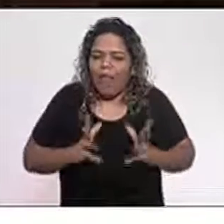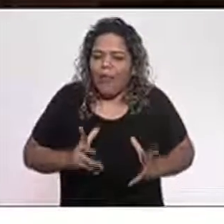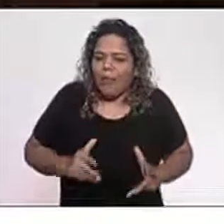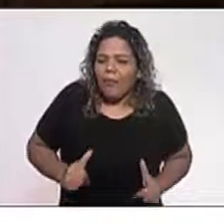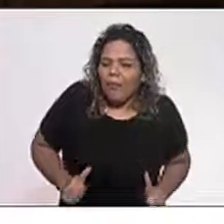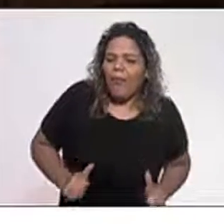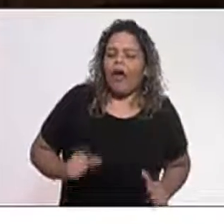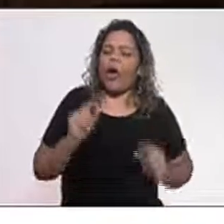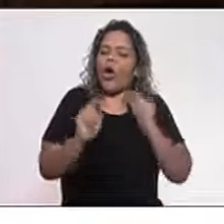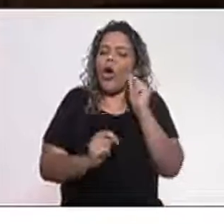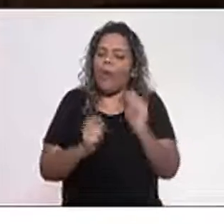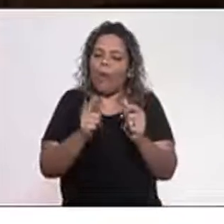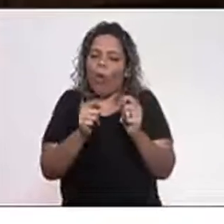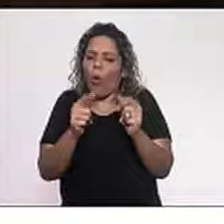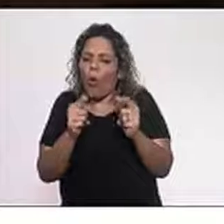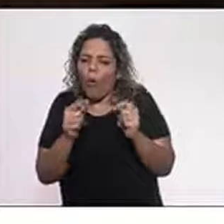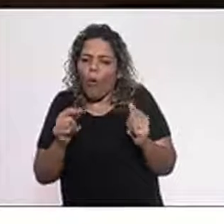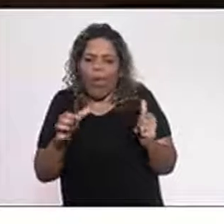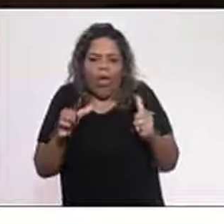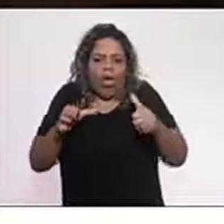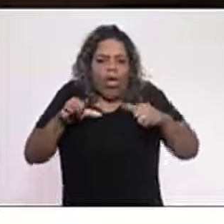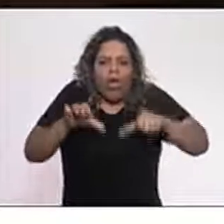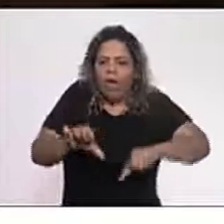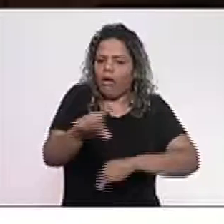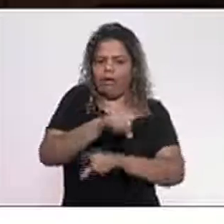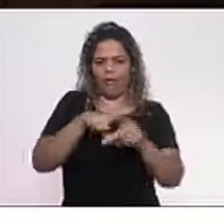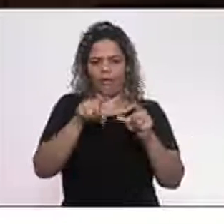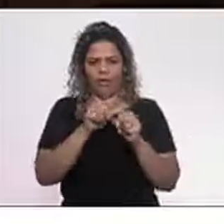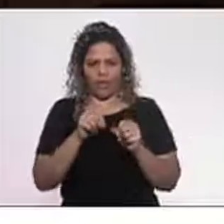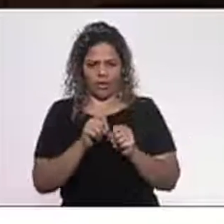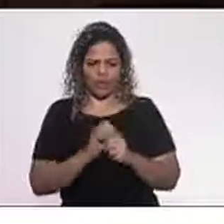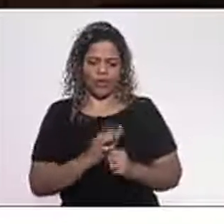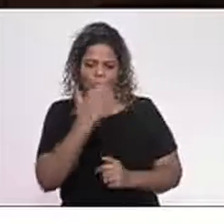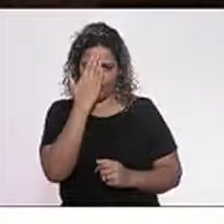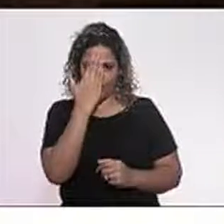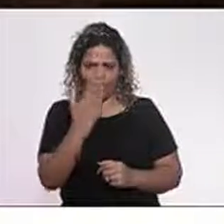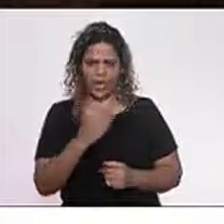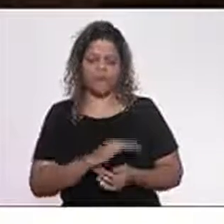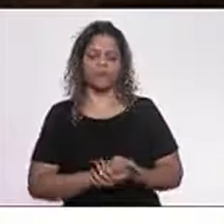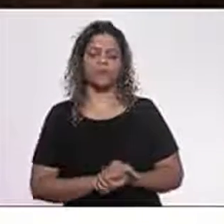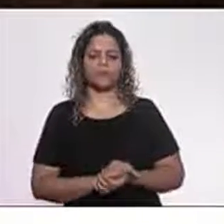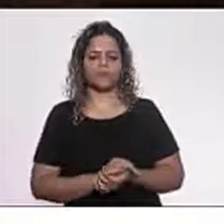pouquinho da desgraça que vocês fizeram. Muito obrigado, presidente.